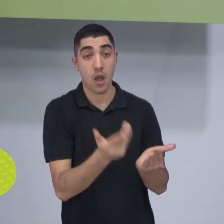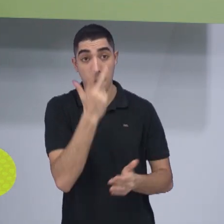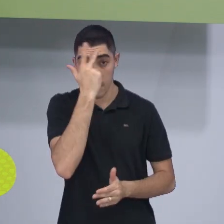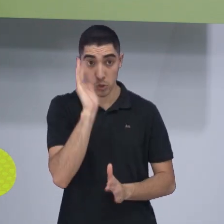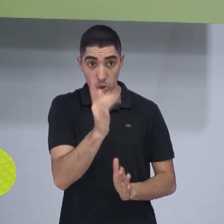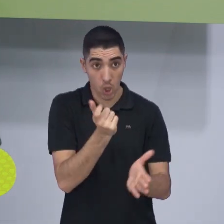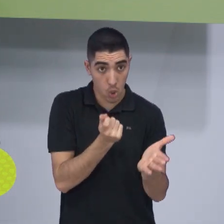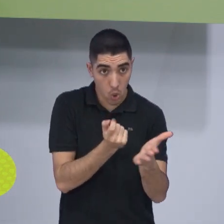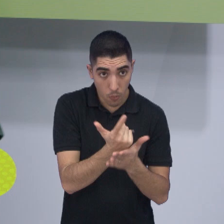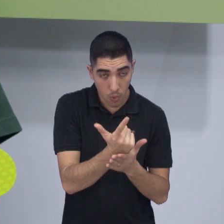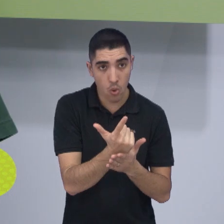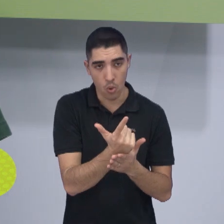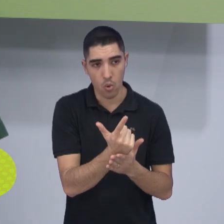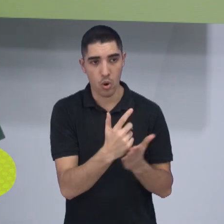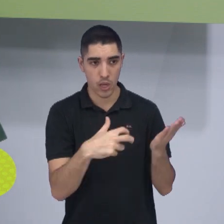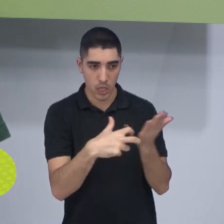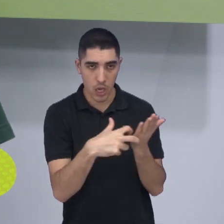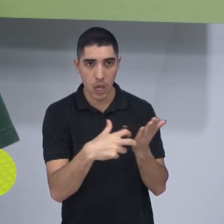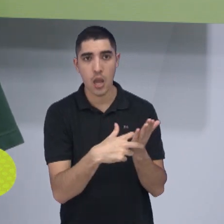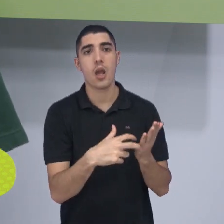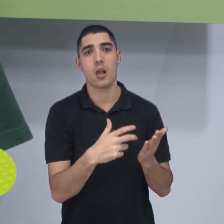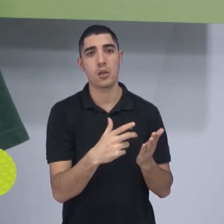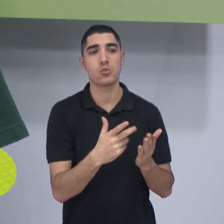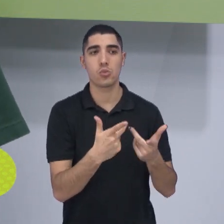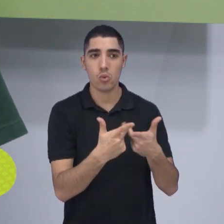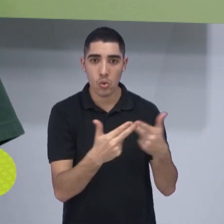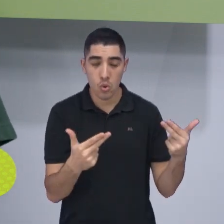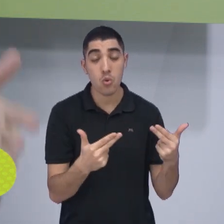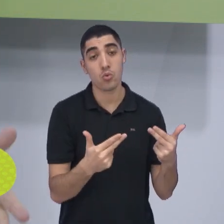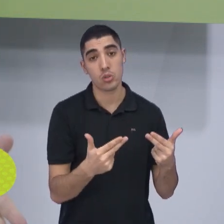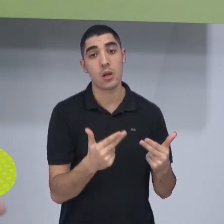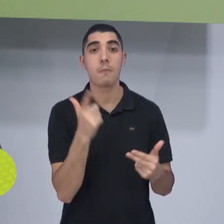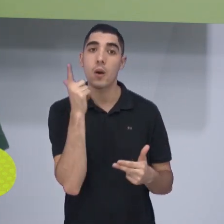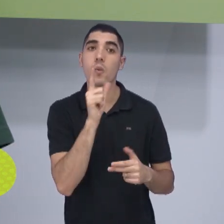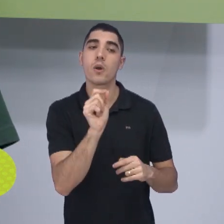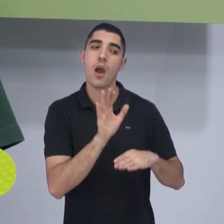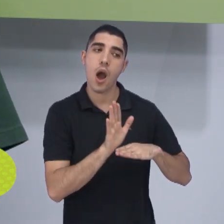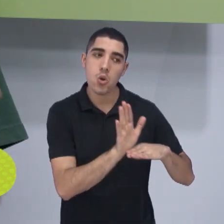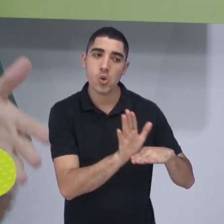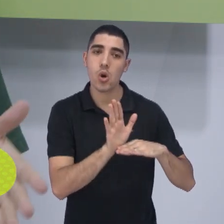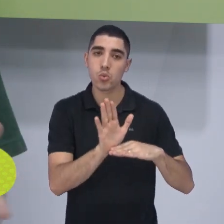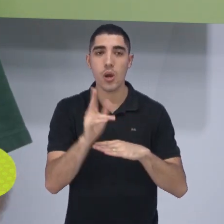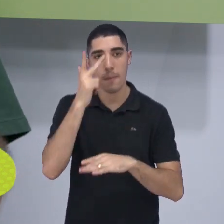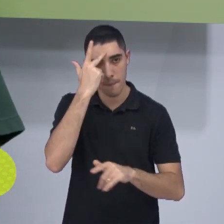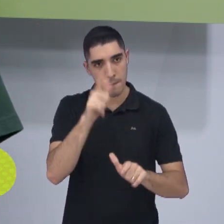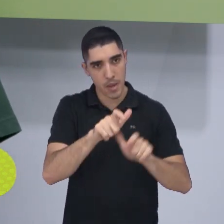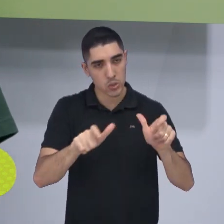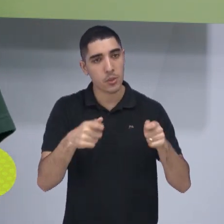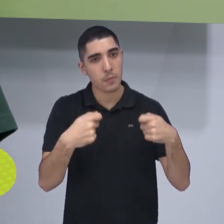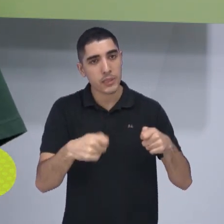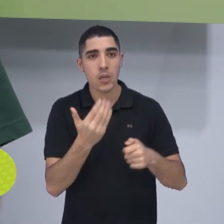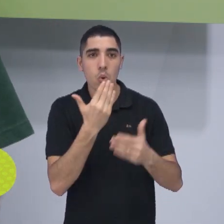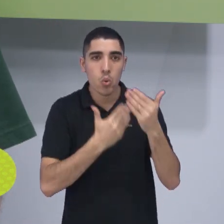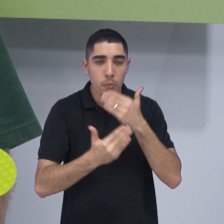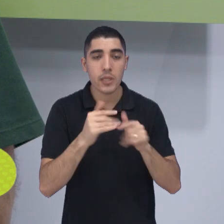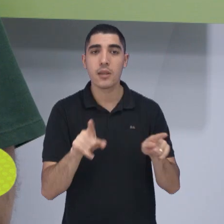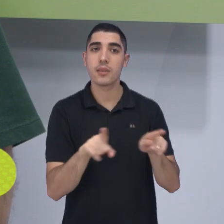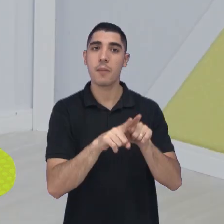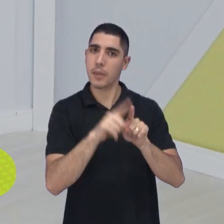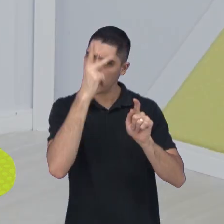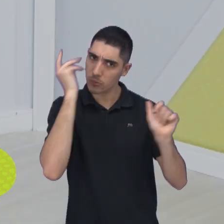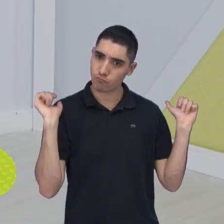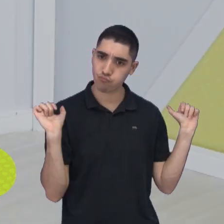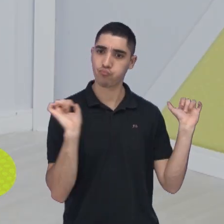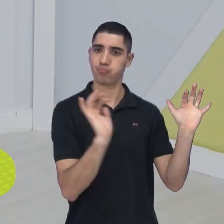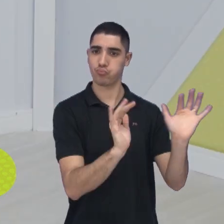para conseguir o reembolso, enfim. Tudo para ajudar as pessoas que precisam com o quilo de alimento e para lotar o Teatrão.